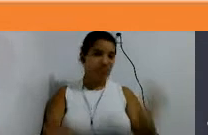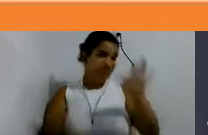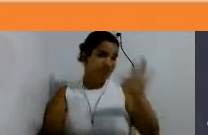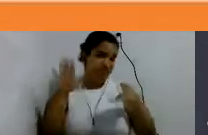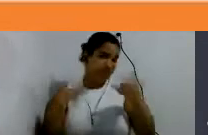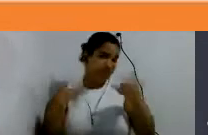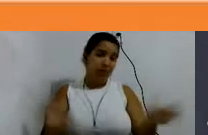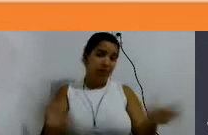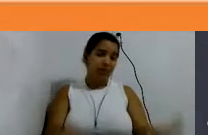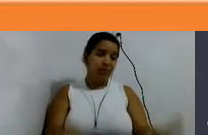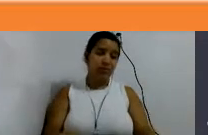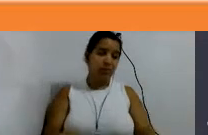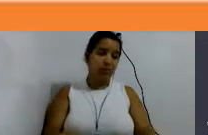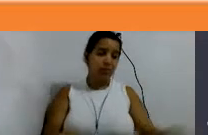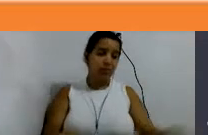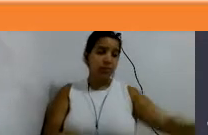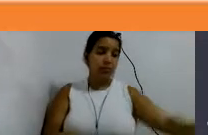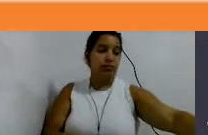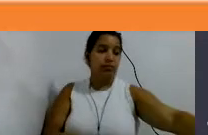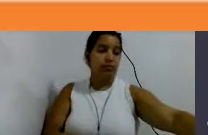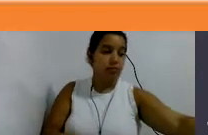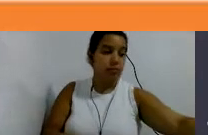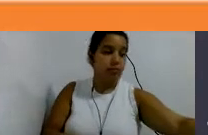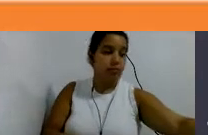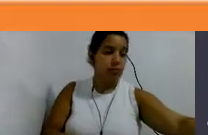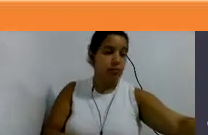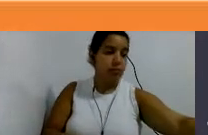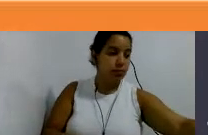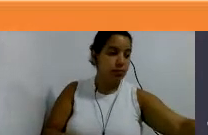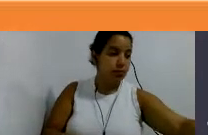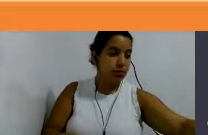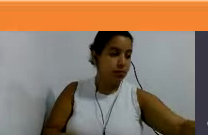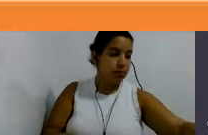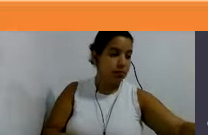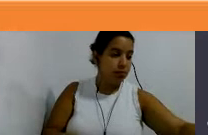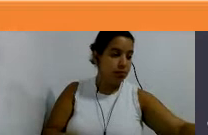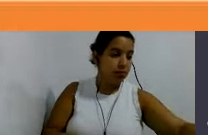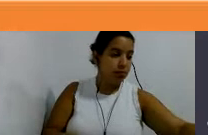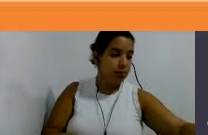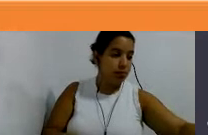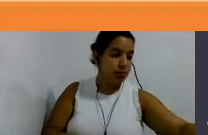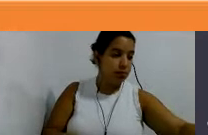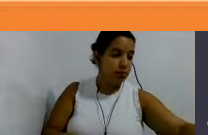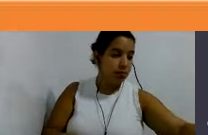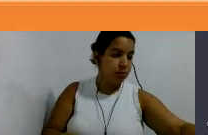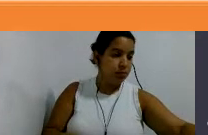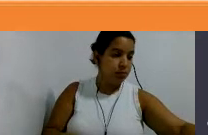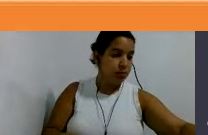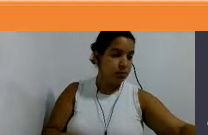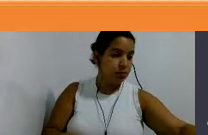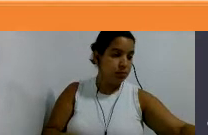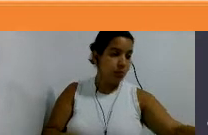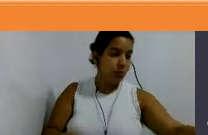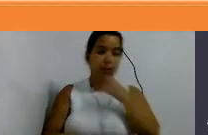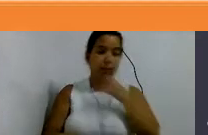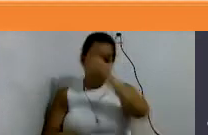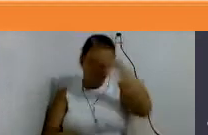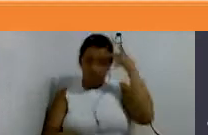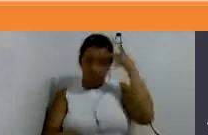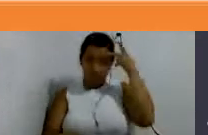Não sei te informar. Mas, assim, o que a gente sabe é que quanto mais indivíduo a gente